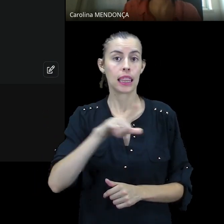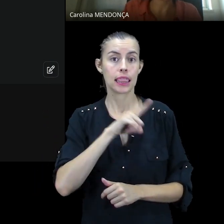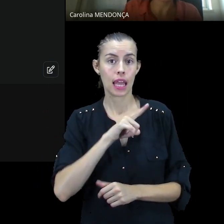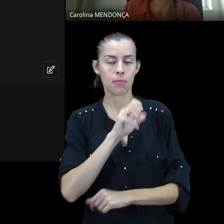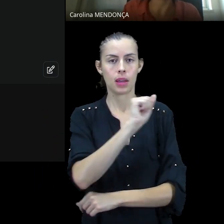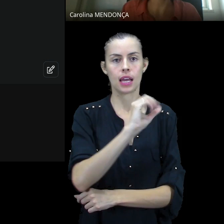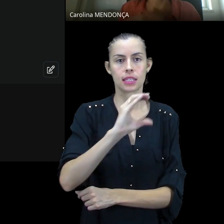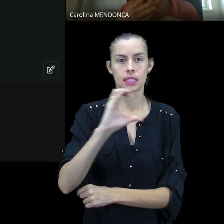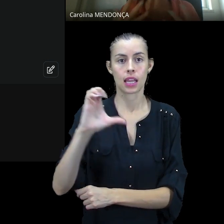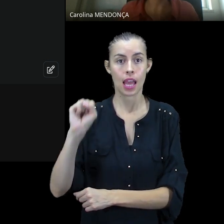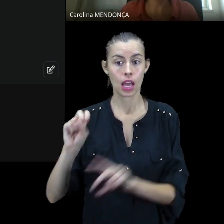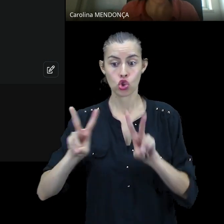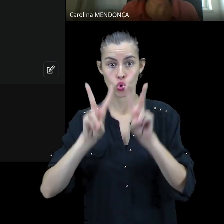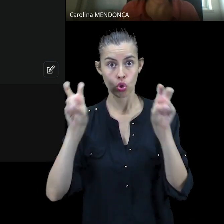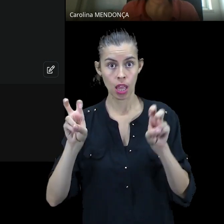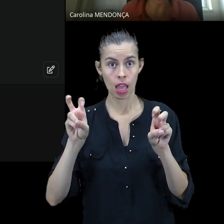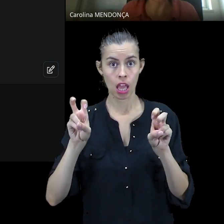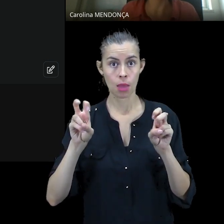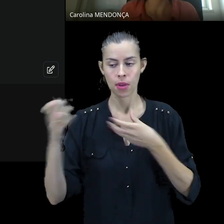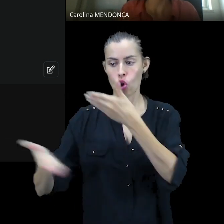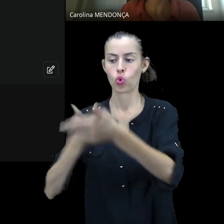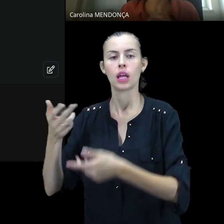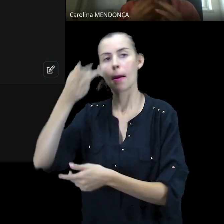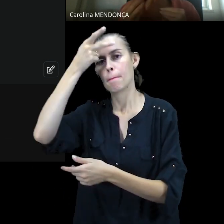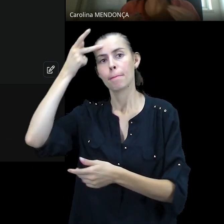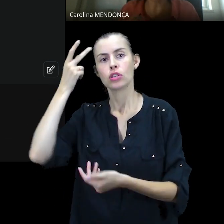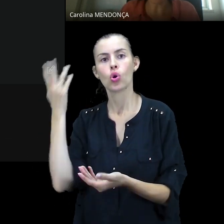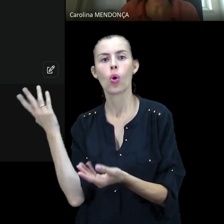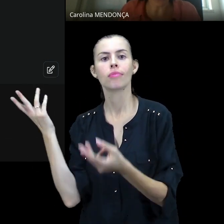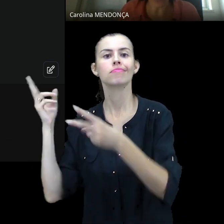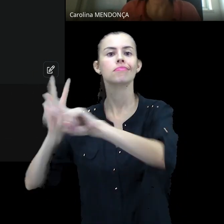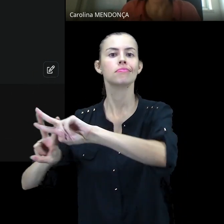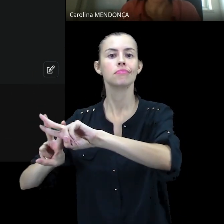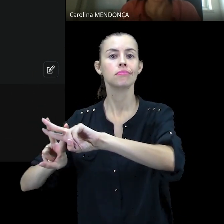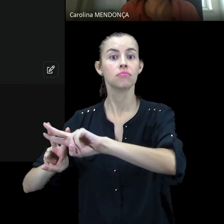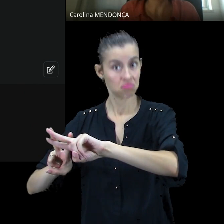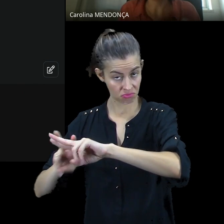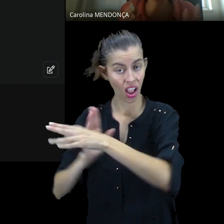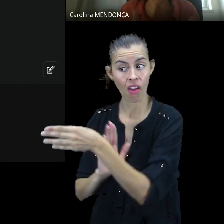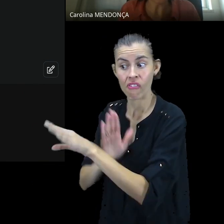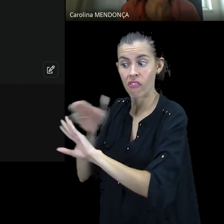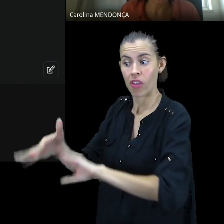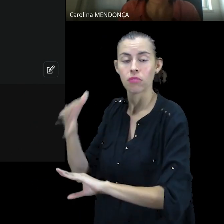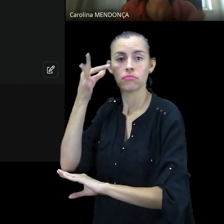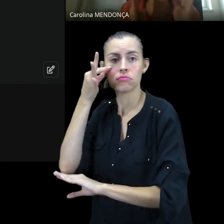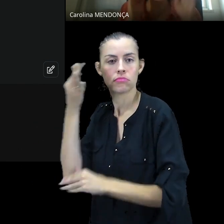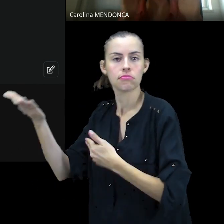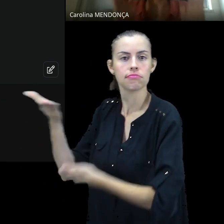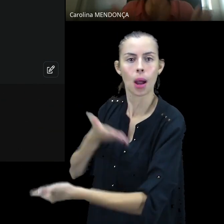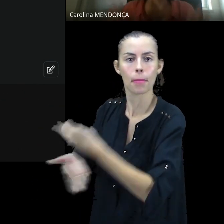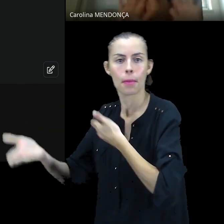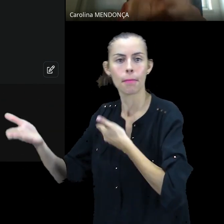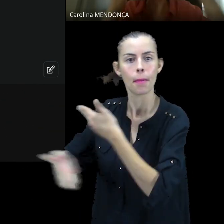Esse tipo de componente, que é tão diferente dos outros, que tem tão pouca carga horária de sala de aula,